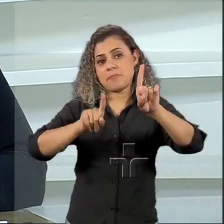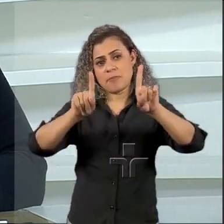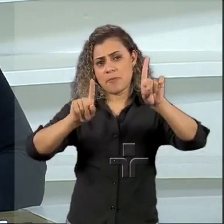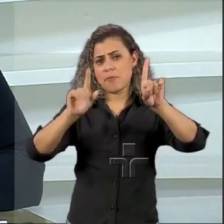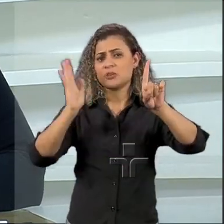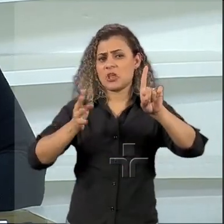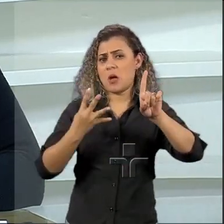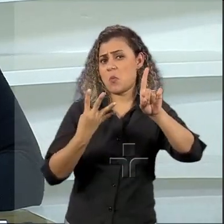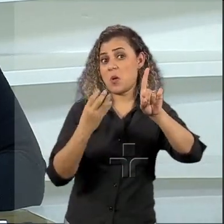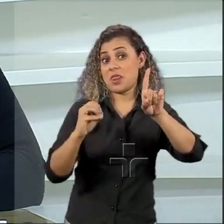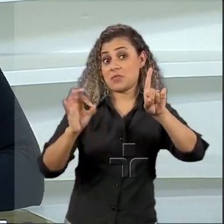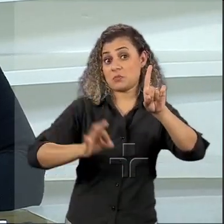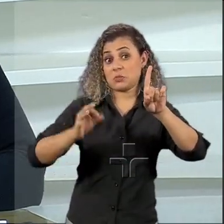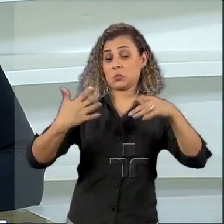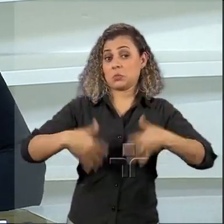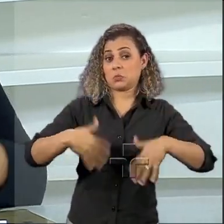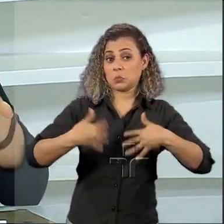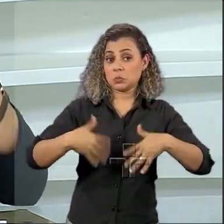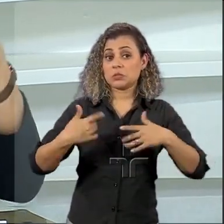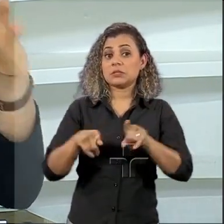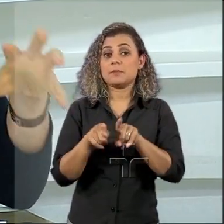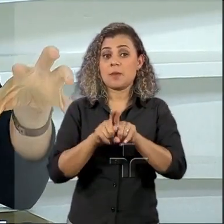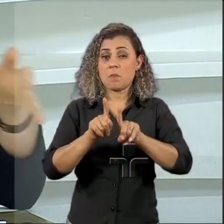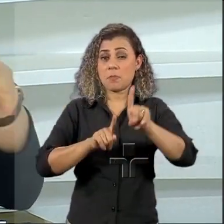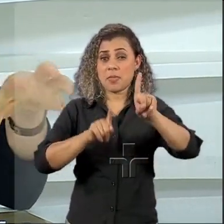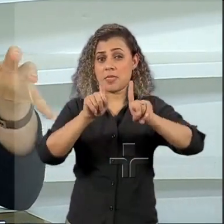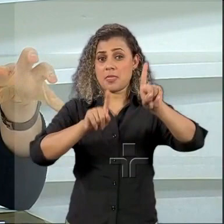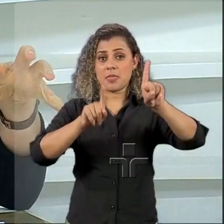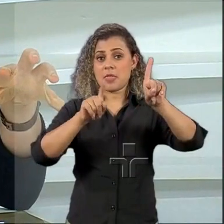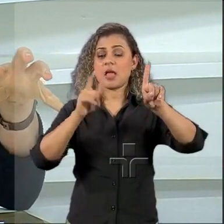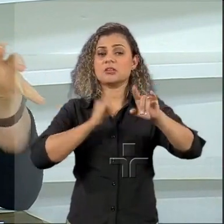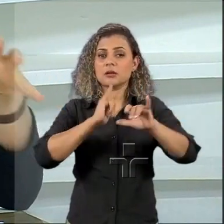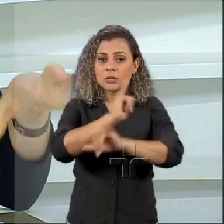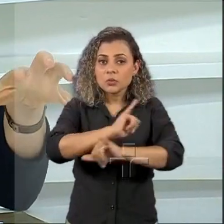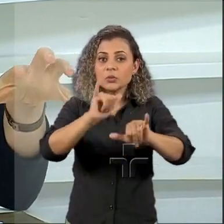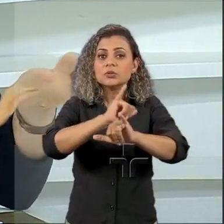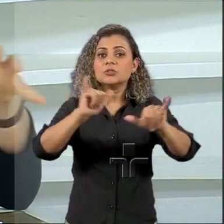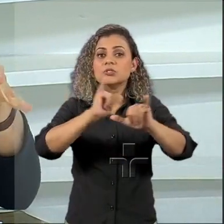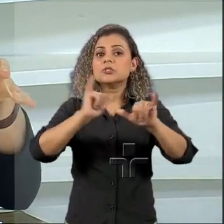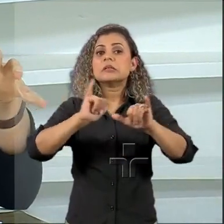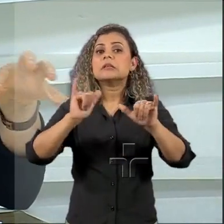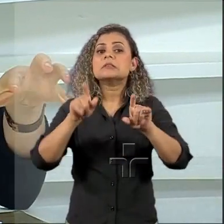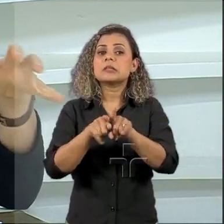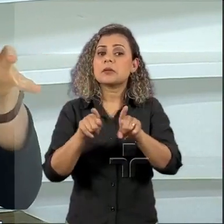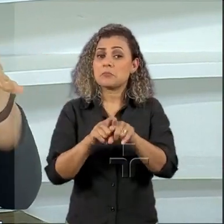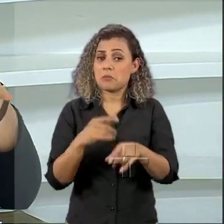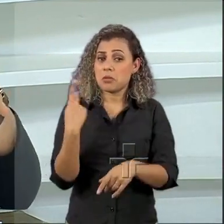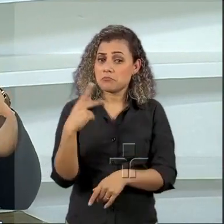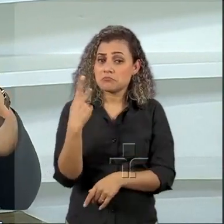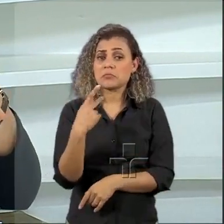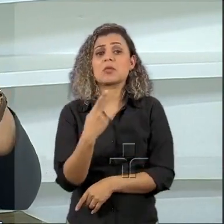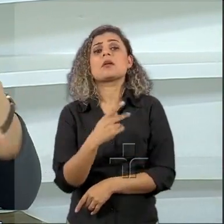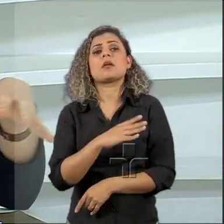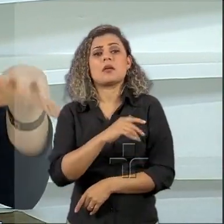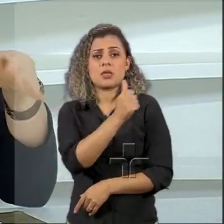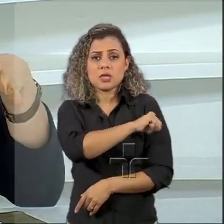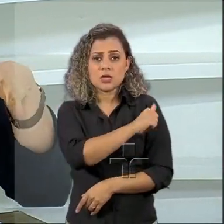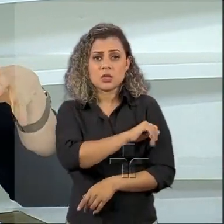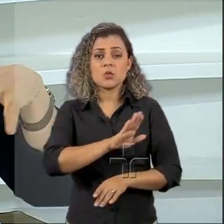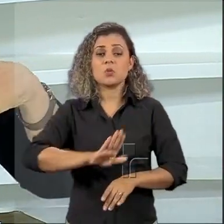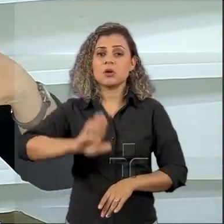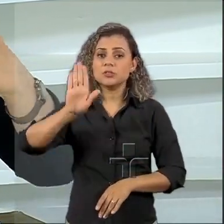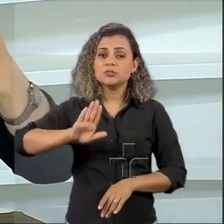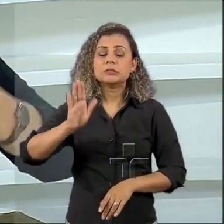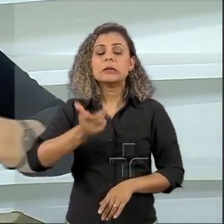começaram. Né? Pois é, mas já já começaram a aparecer notícias de que o Witzel ele tem um